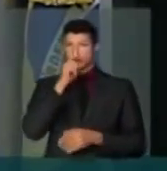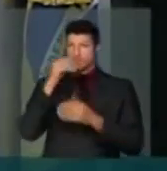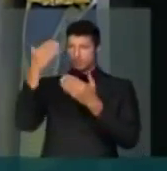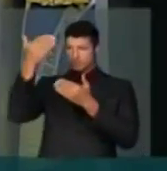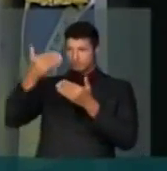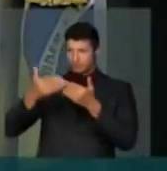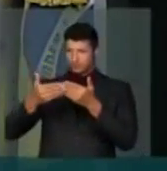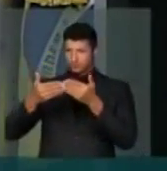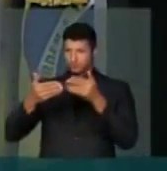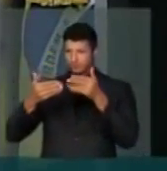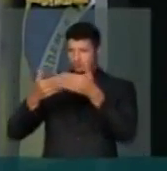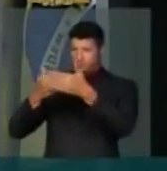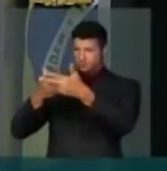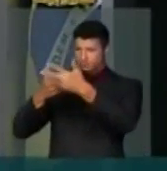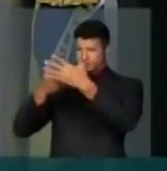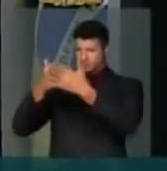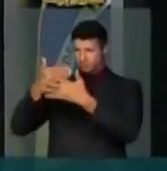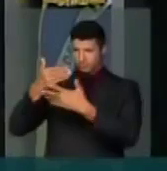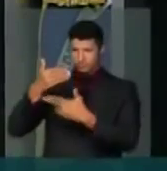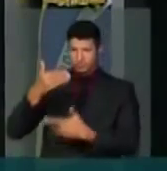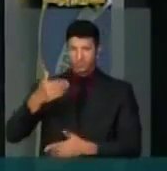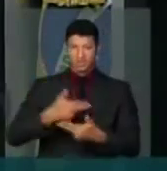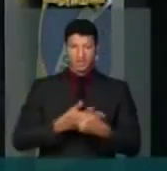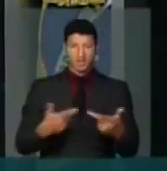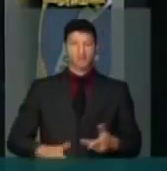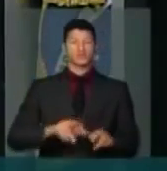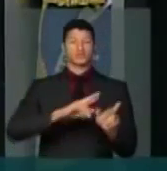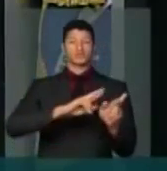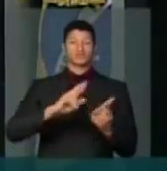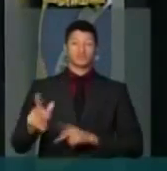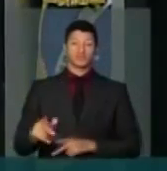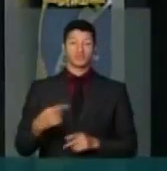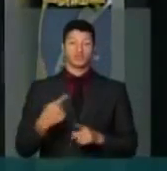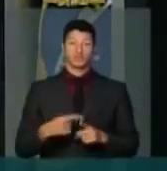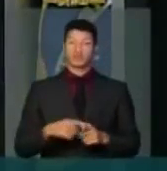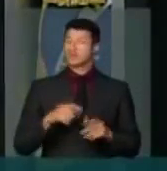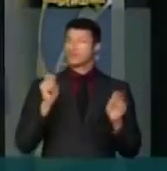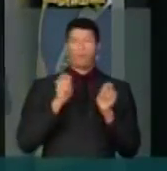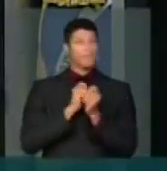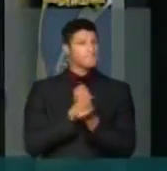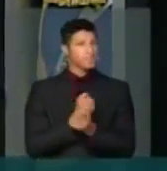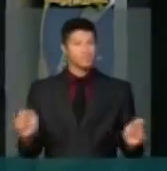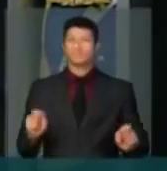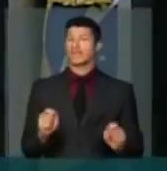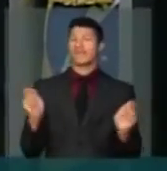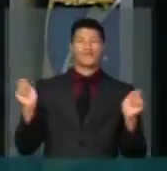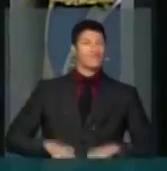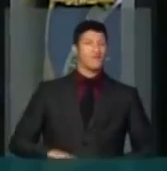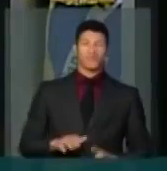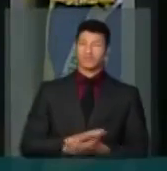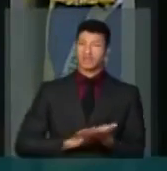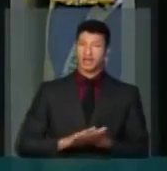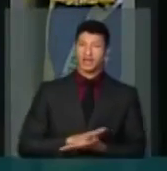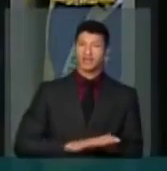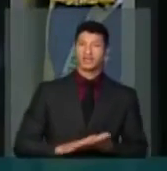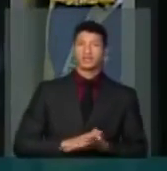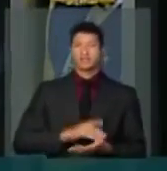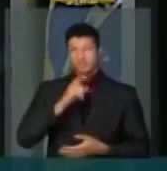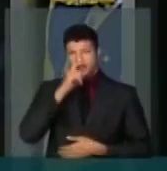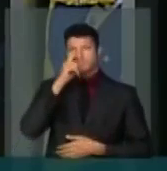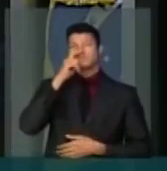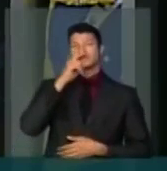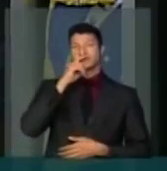nessa casa, senhor presidente, as coisas seriam diferentes, porque não é possível essa arrogância,